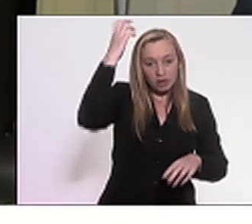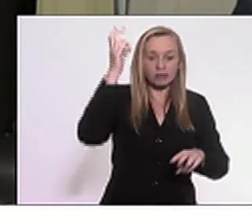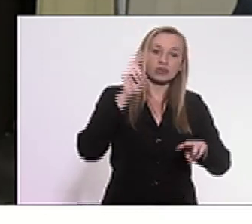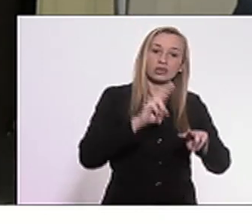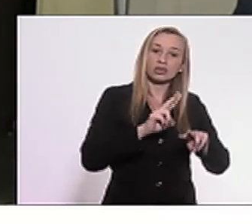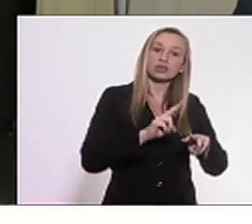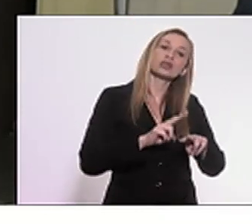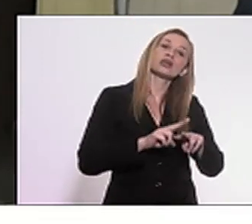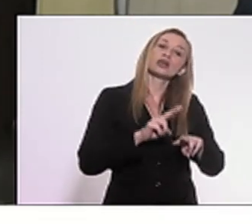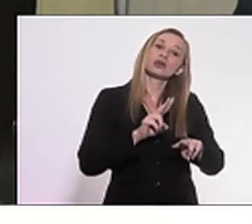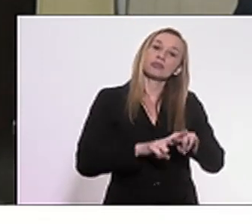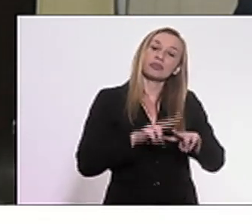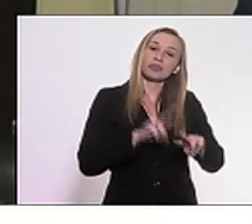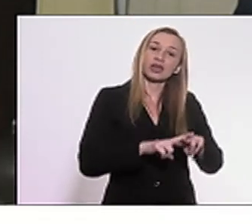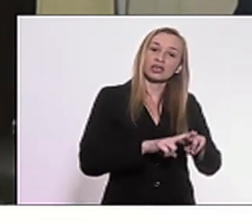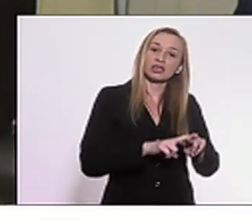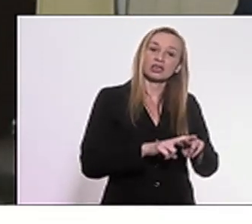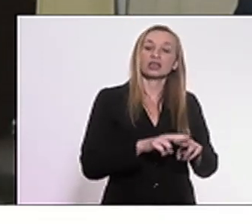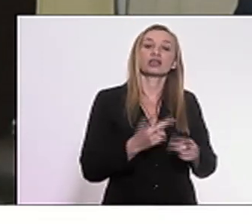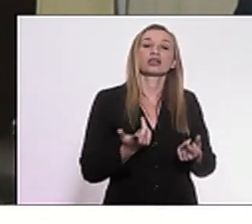pena correspondente à violência.